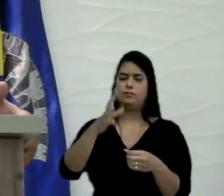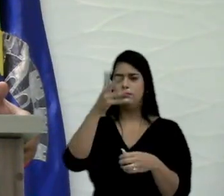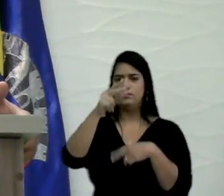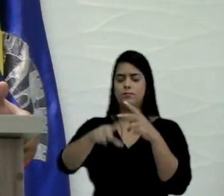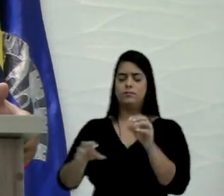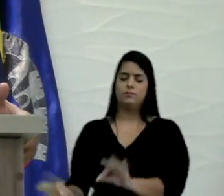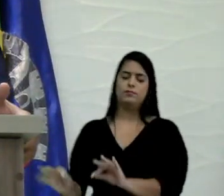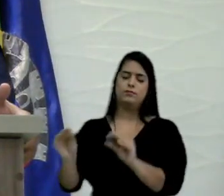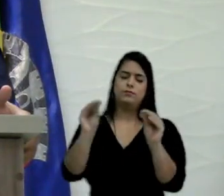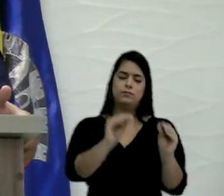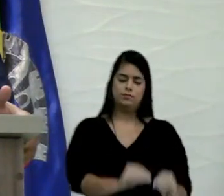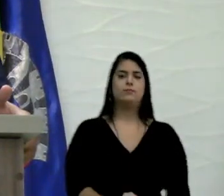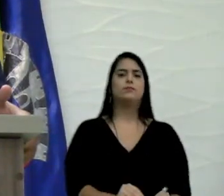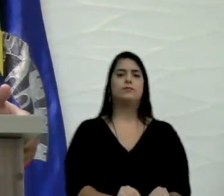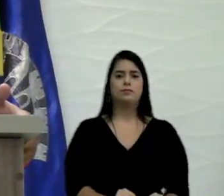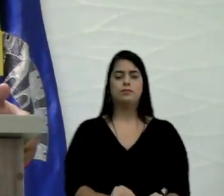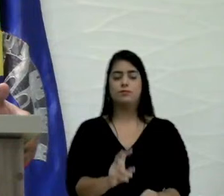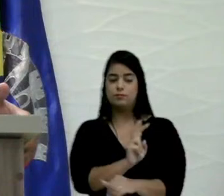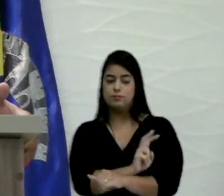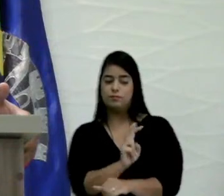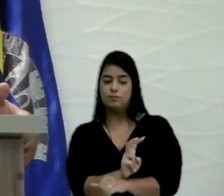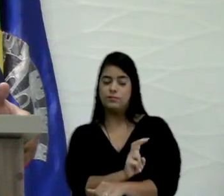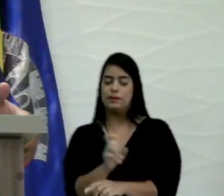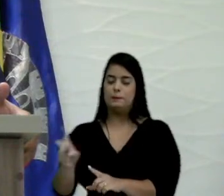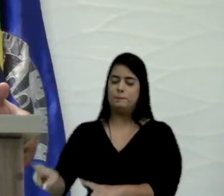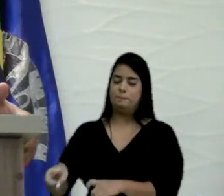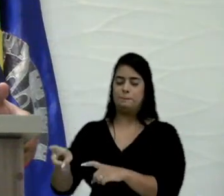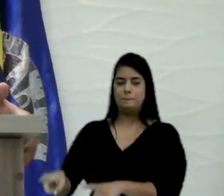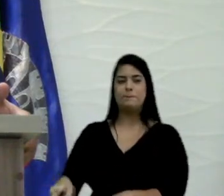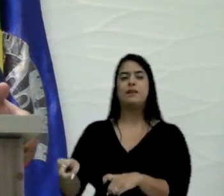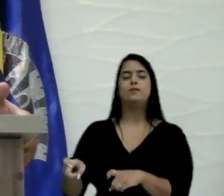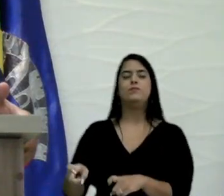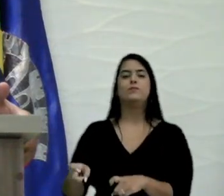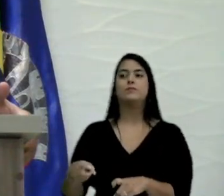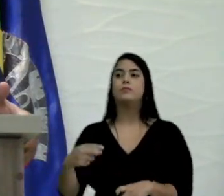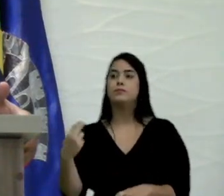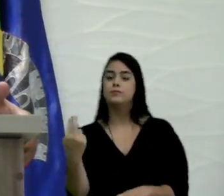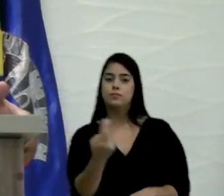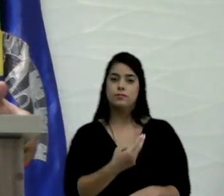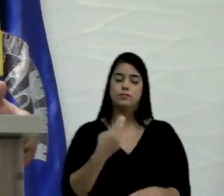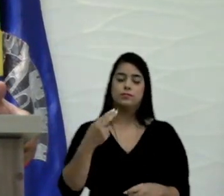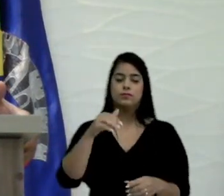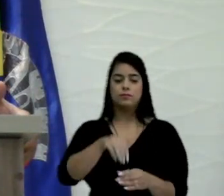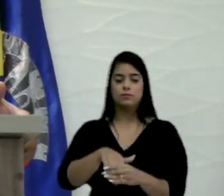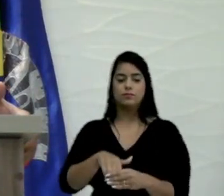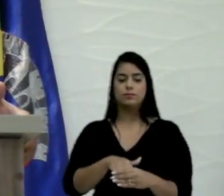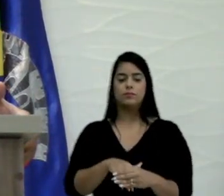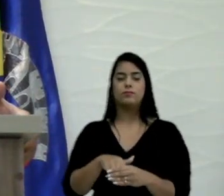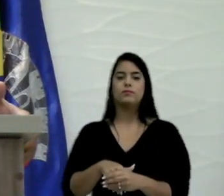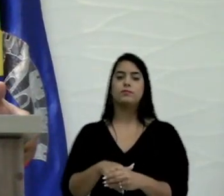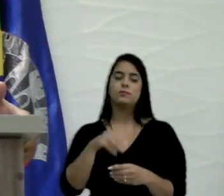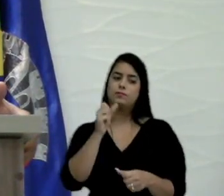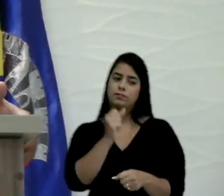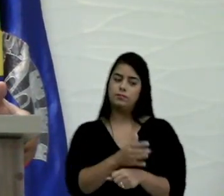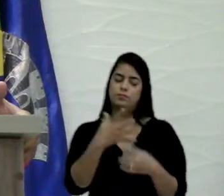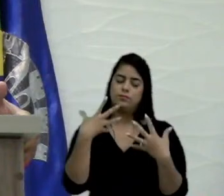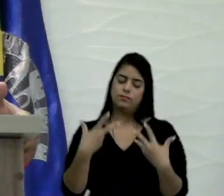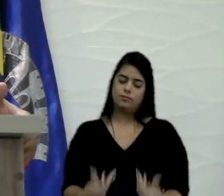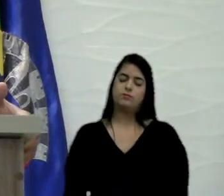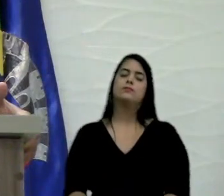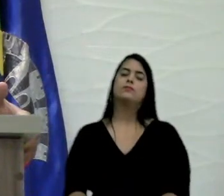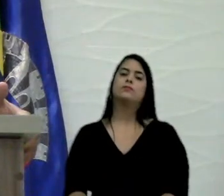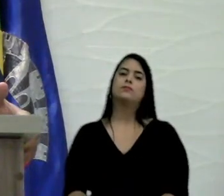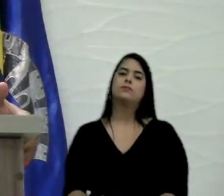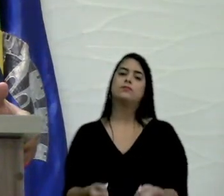Rural a justificativa tá no nosso requerimento todos nós aqui votamos para unanimidade a prova desse requerimento dizendo